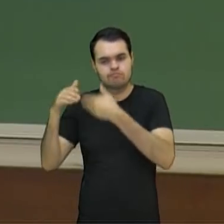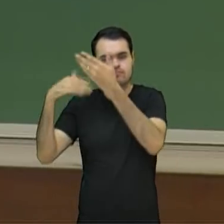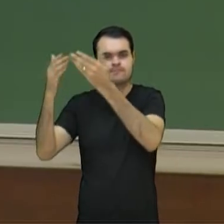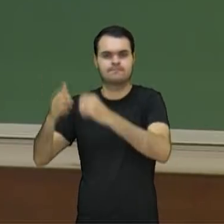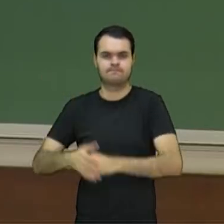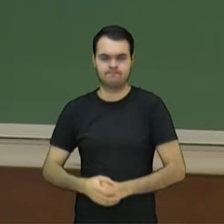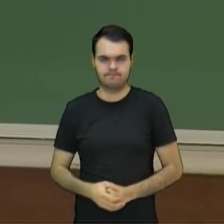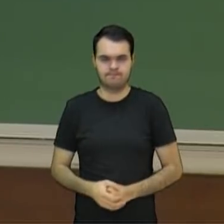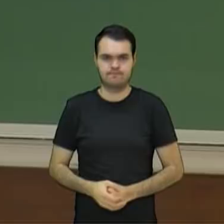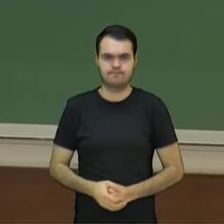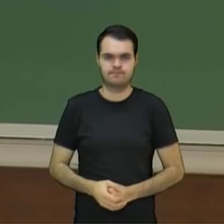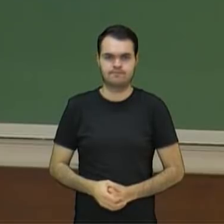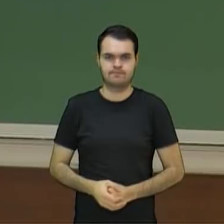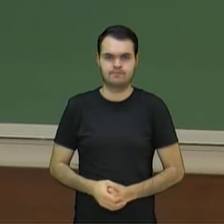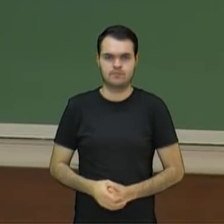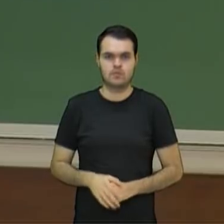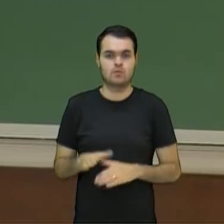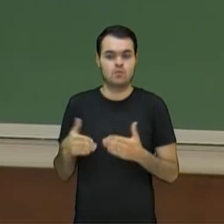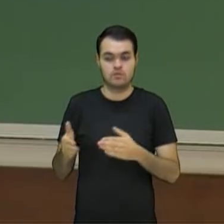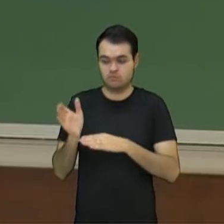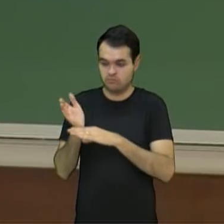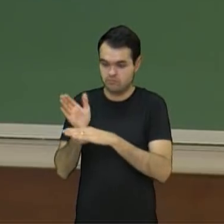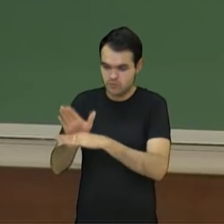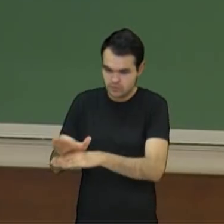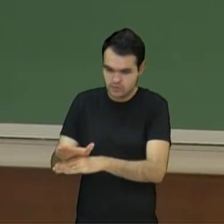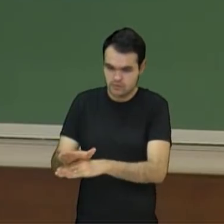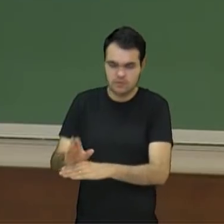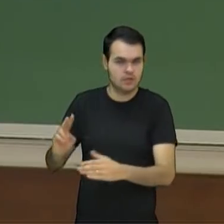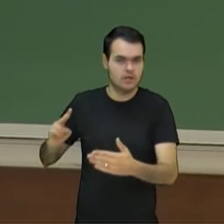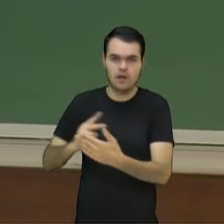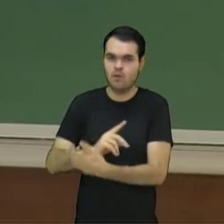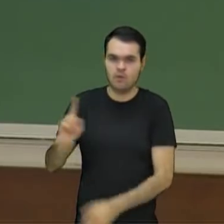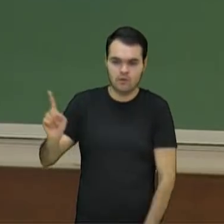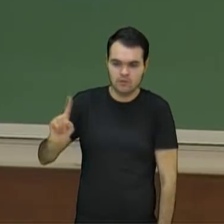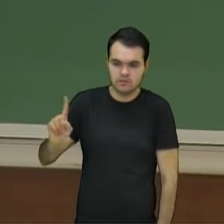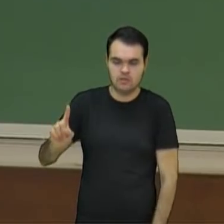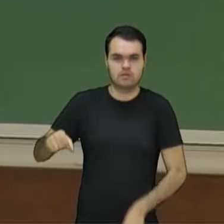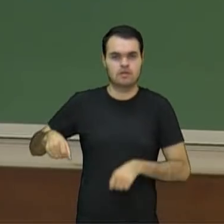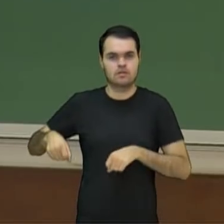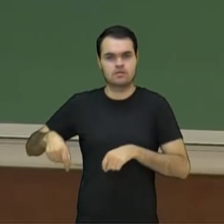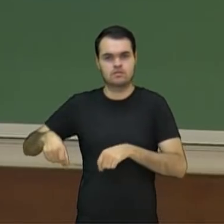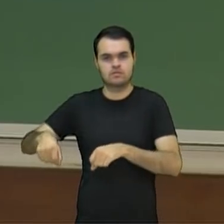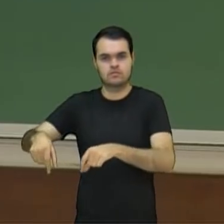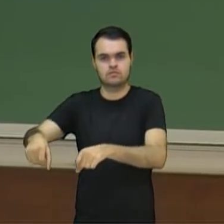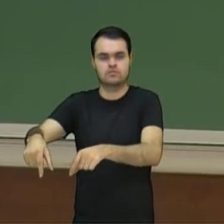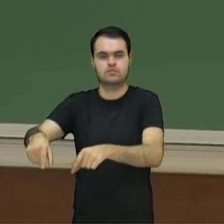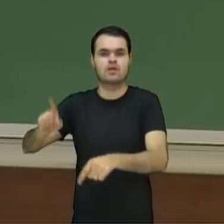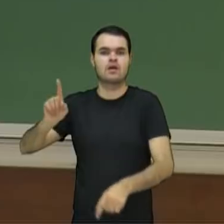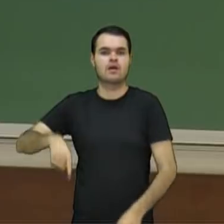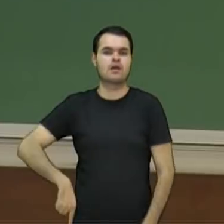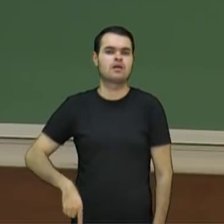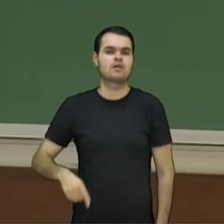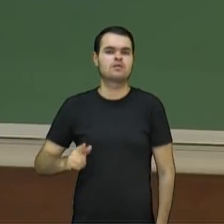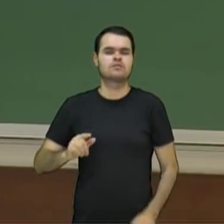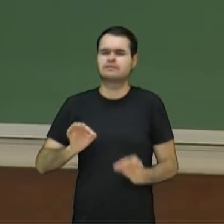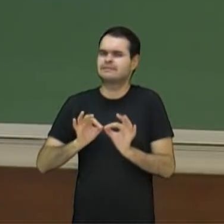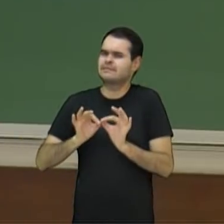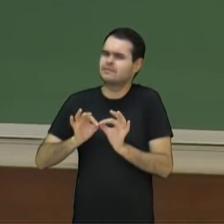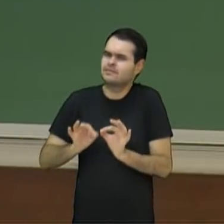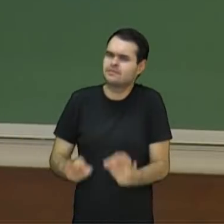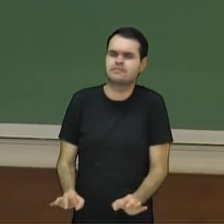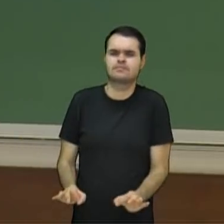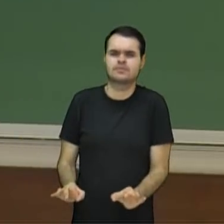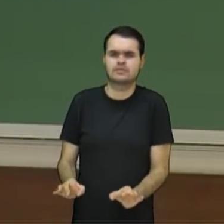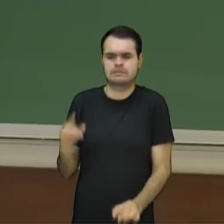desenvolver. Quando esse auxílio não acontece, a agricultura acaba se desenvolvendo de uma maneira muito simples e